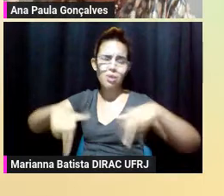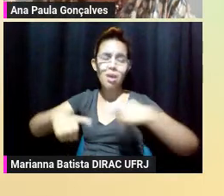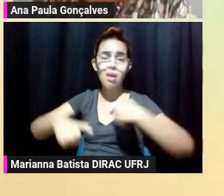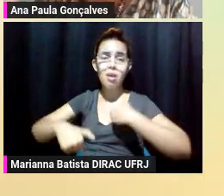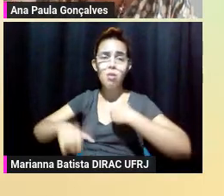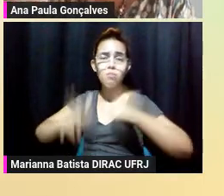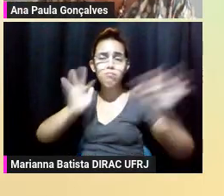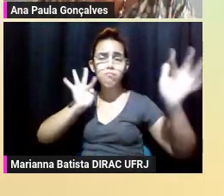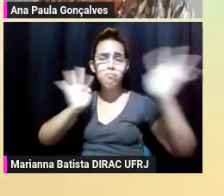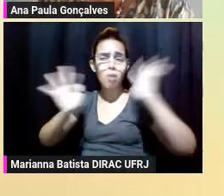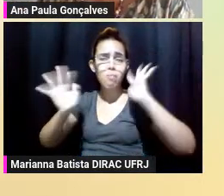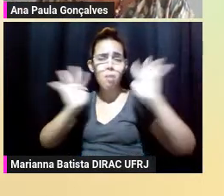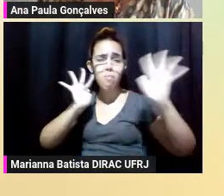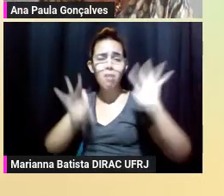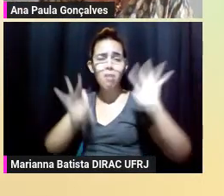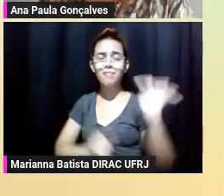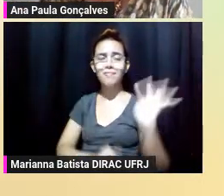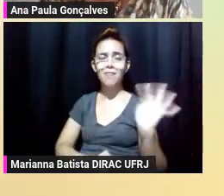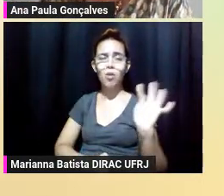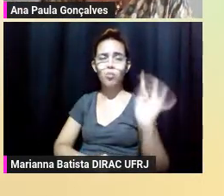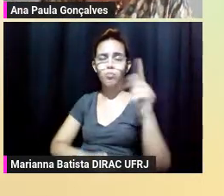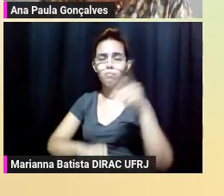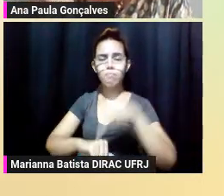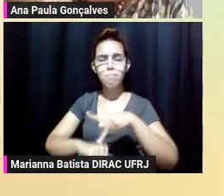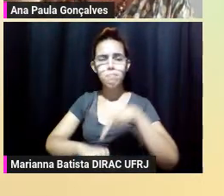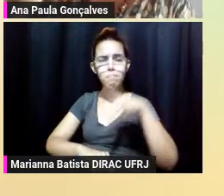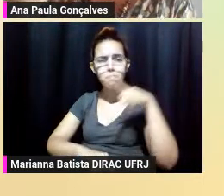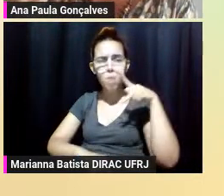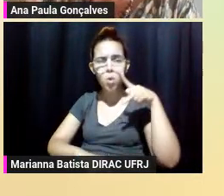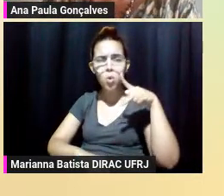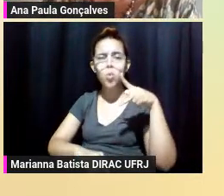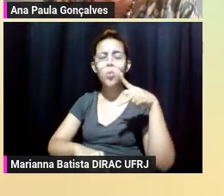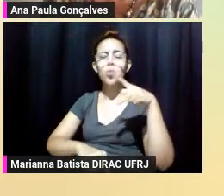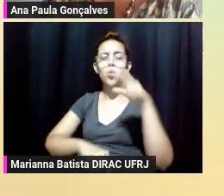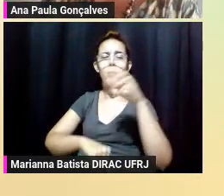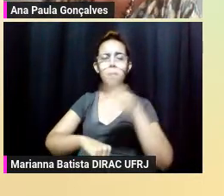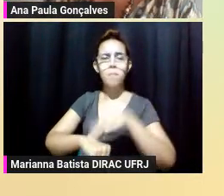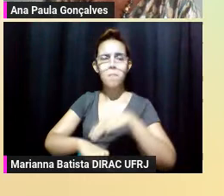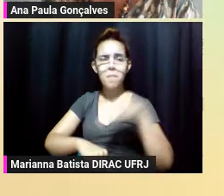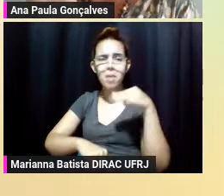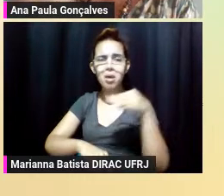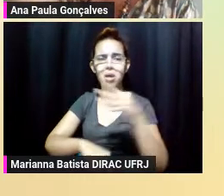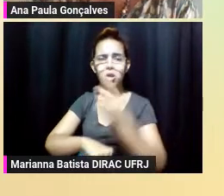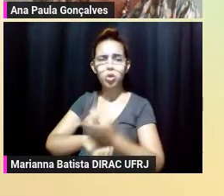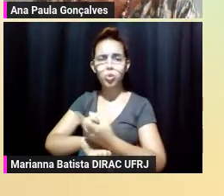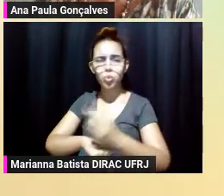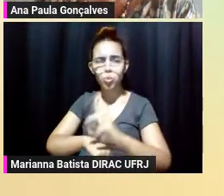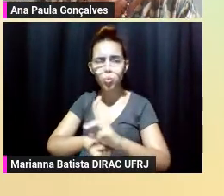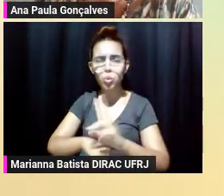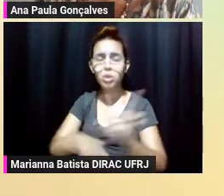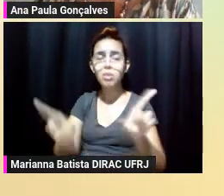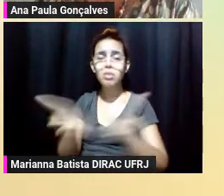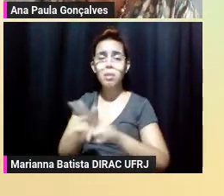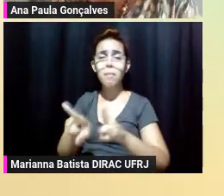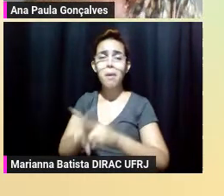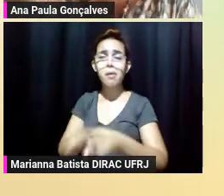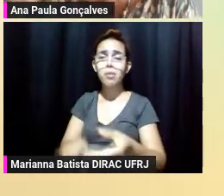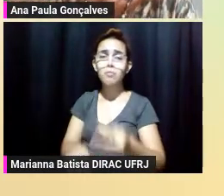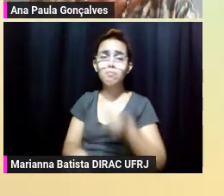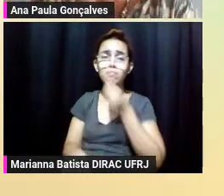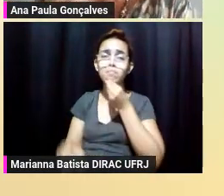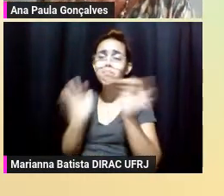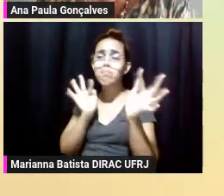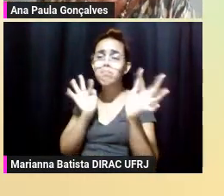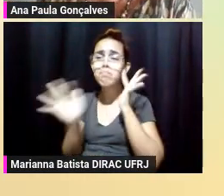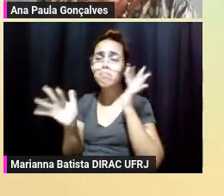sempre pensei na pós-graduação e na possibilidade de entrar na universidade e devolver toda essa experiência, não é